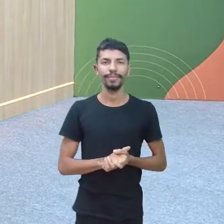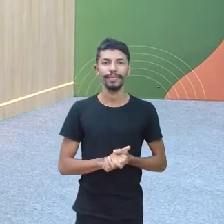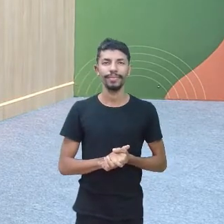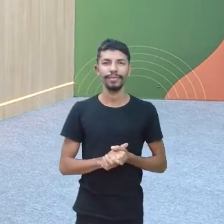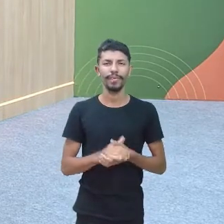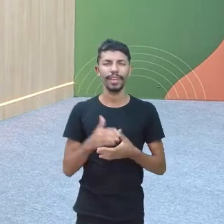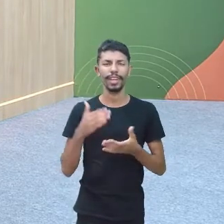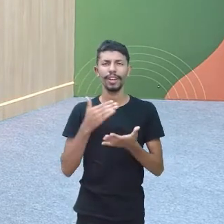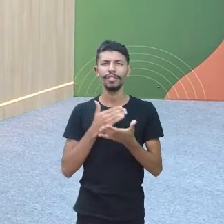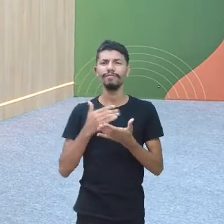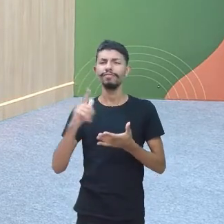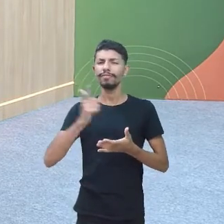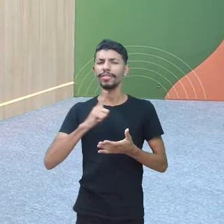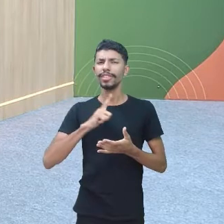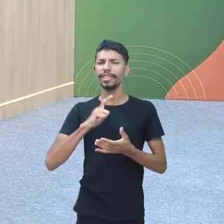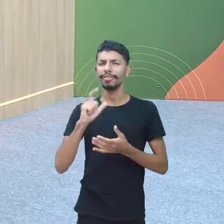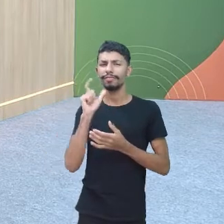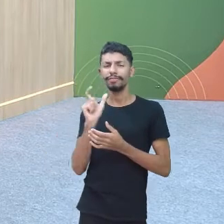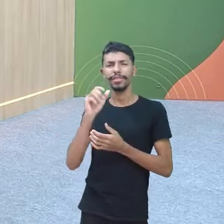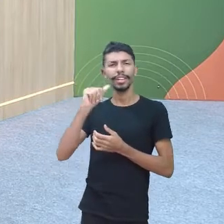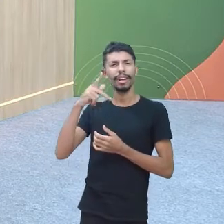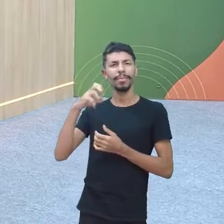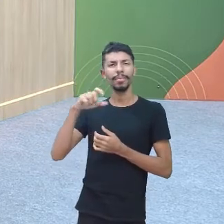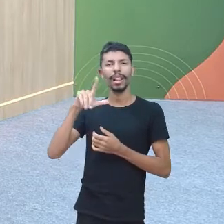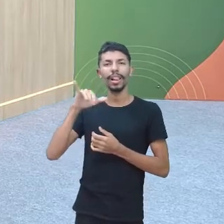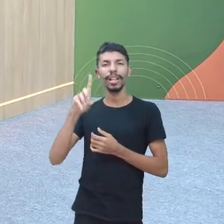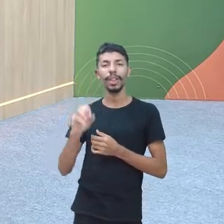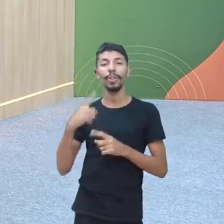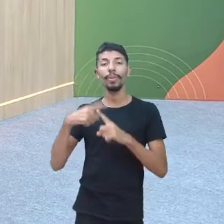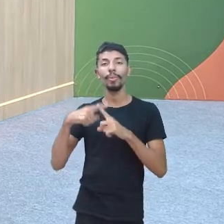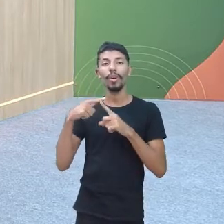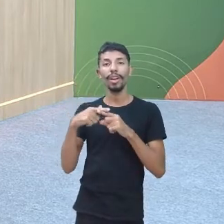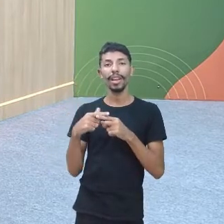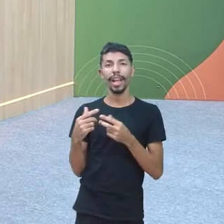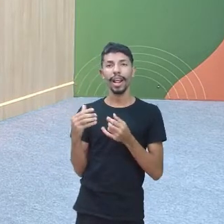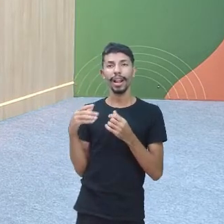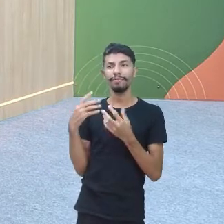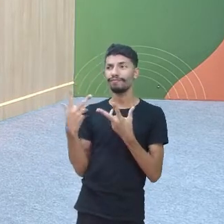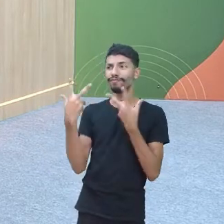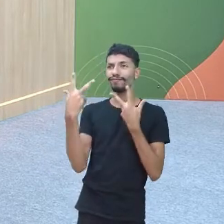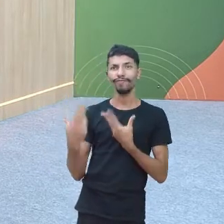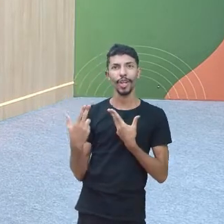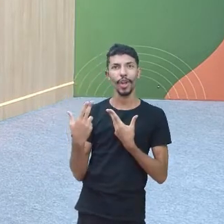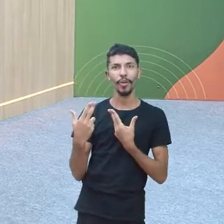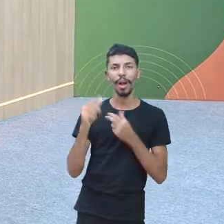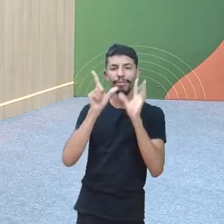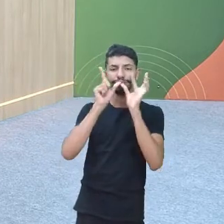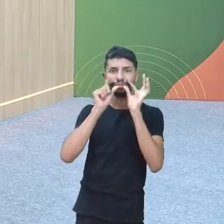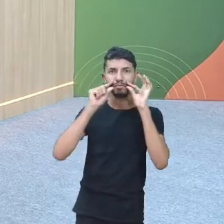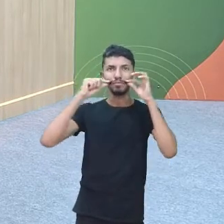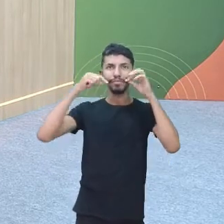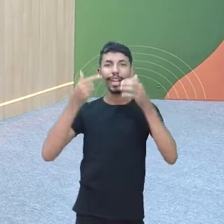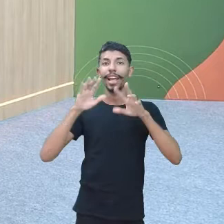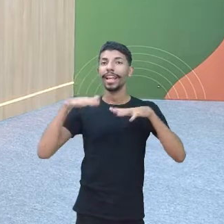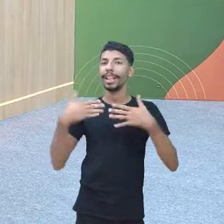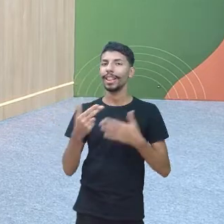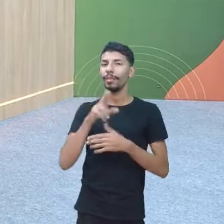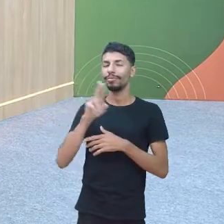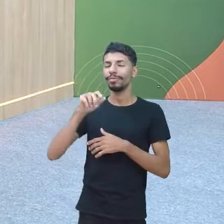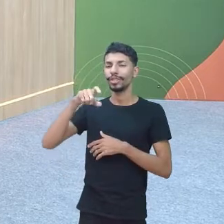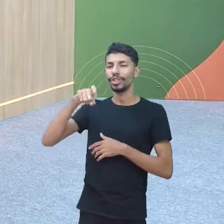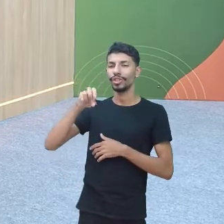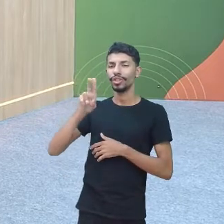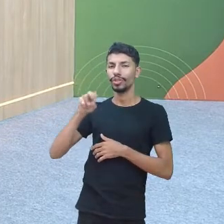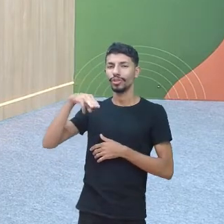ele passou a ter esse apelido porque ele imitou o bigode desse general. E aí ele passou a ser chumberga. E aí,